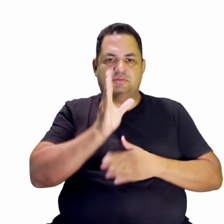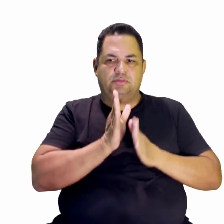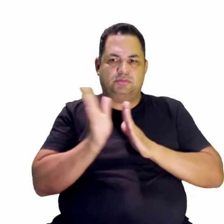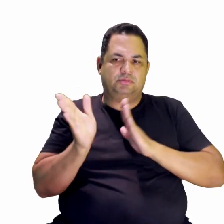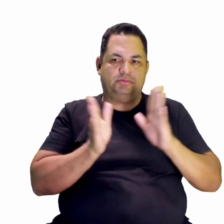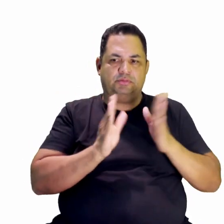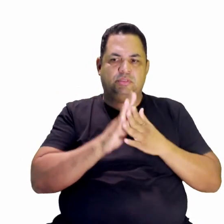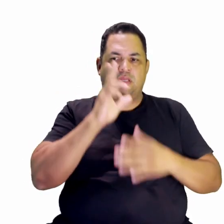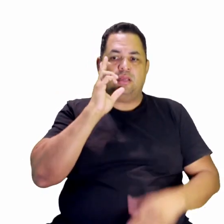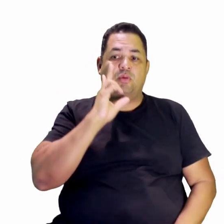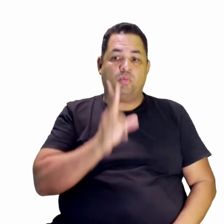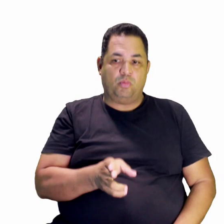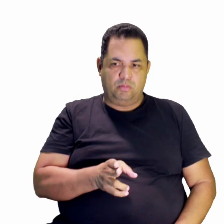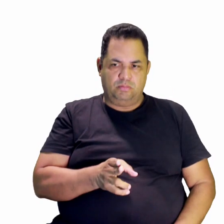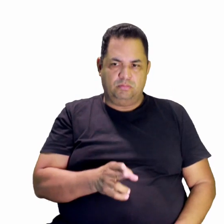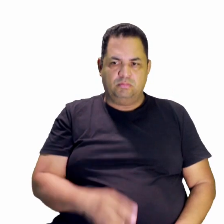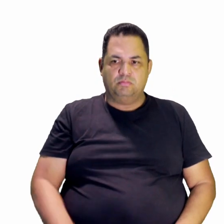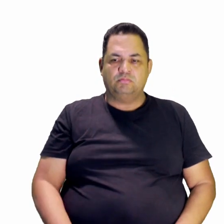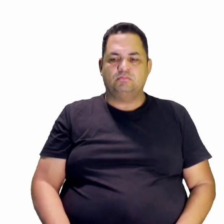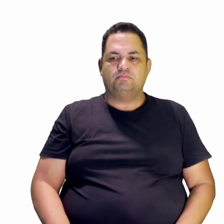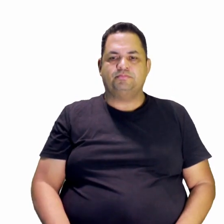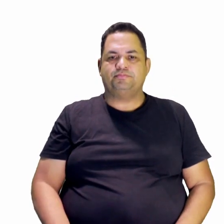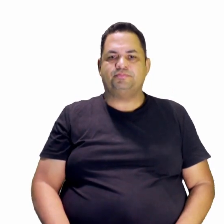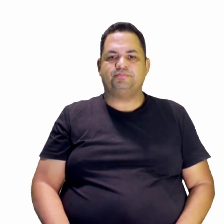da força resultante.